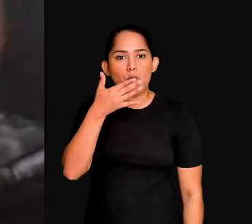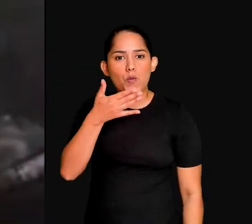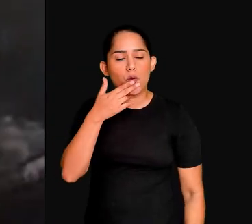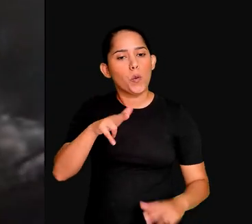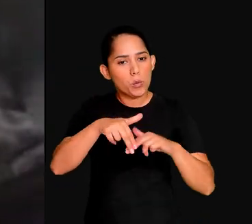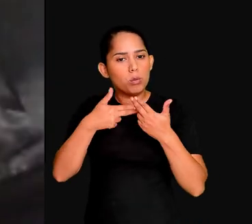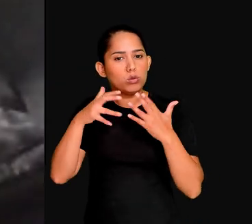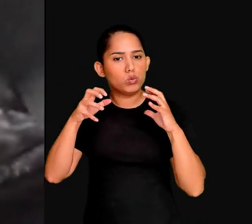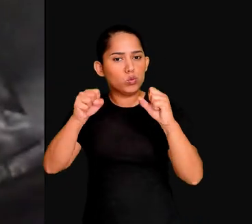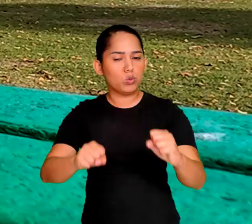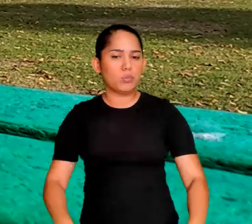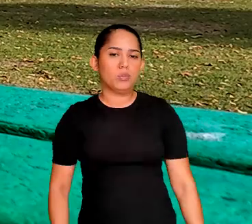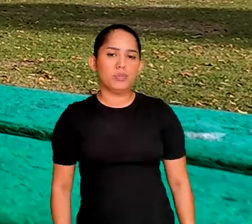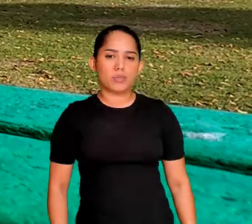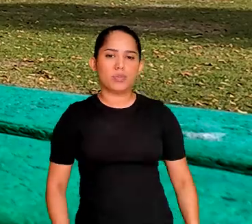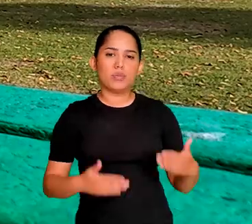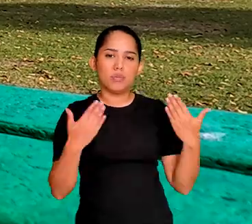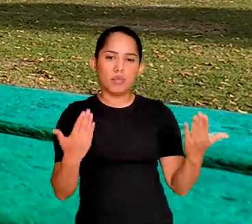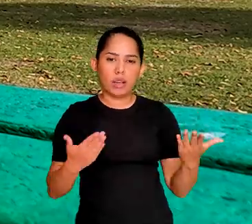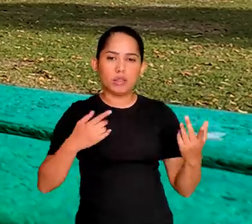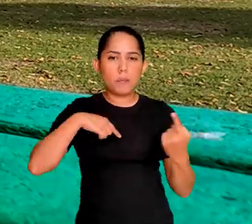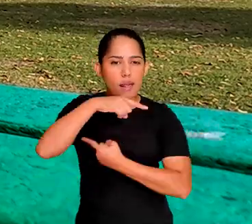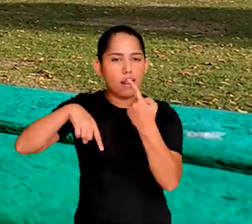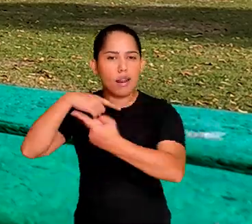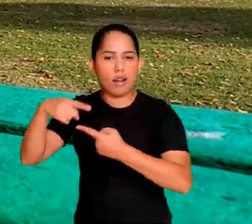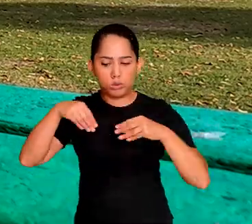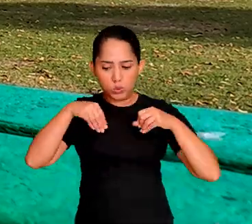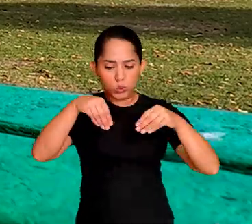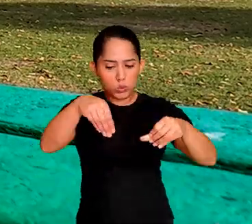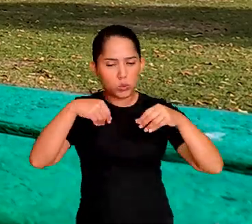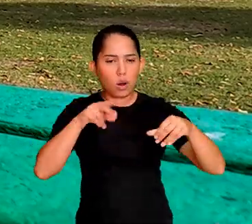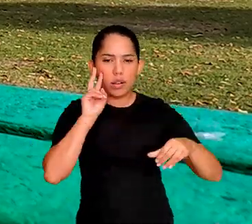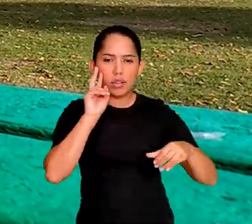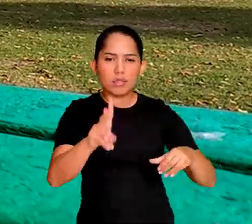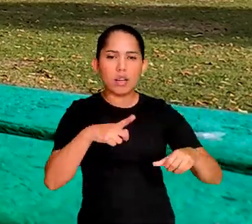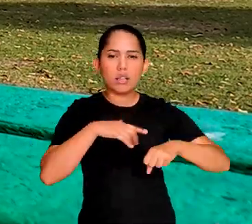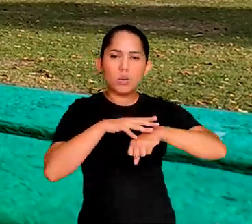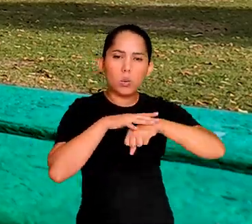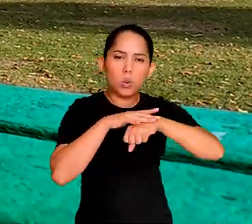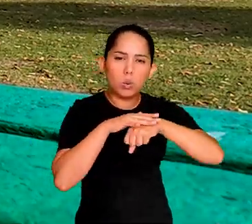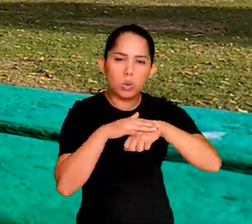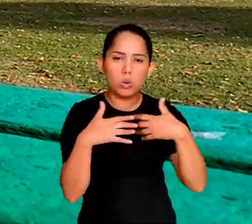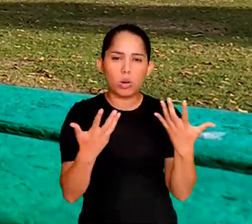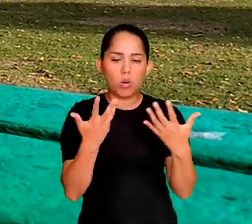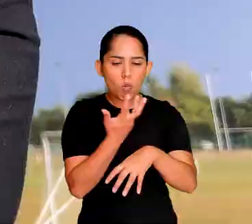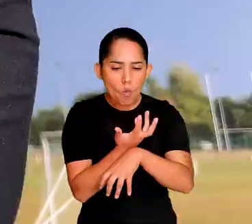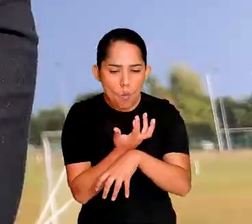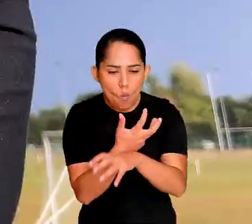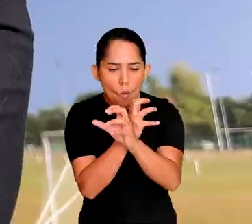melanina. Por isso que o solo é escuro. The strain of the Green Revolution now coming into our soils. The soil is